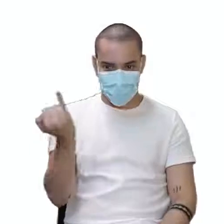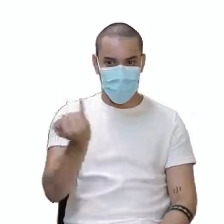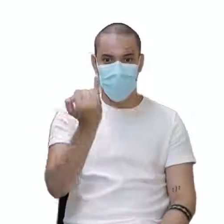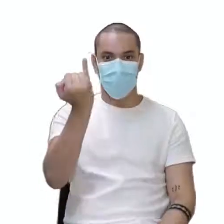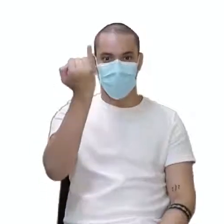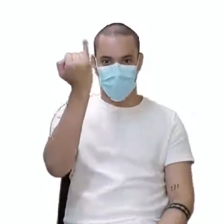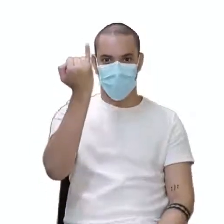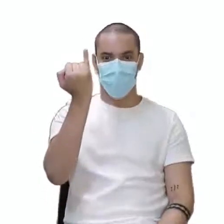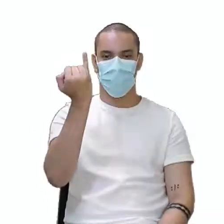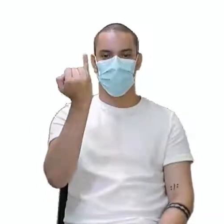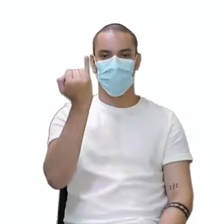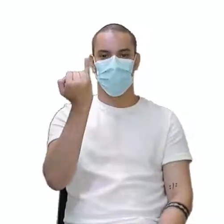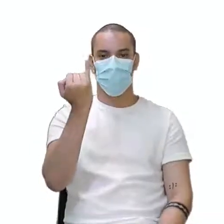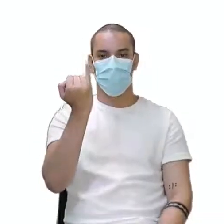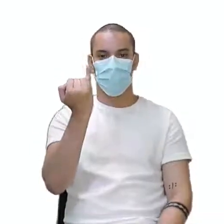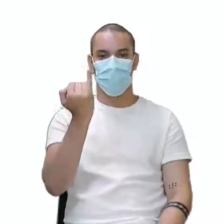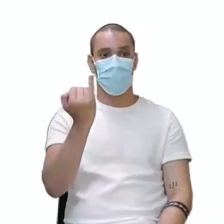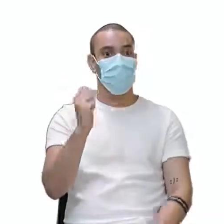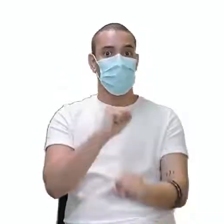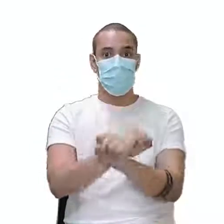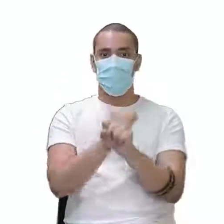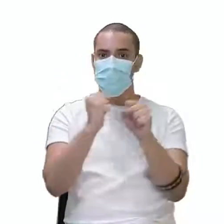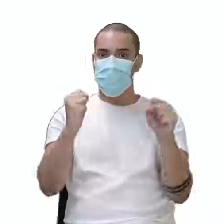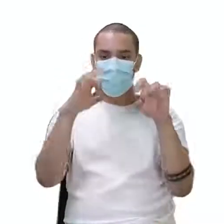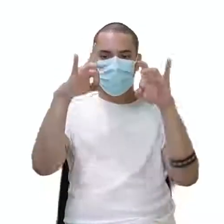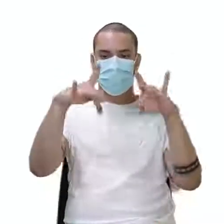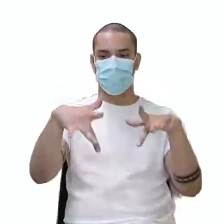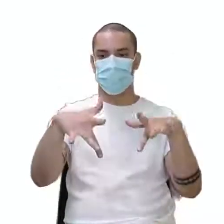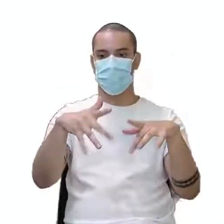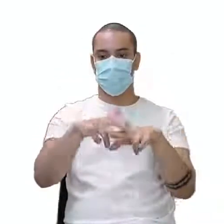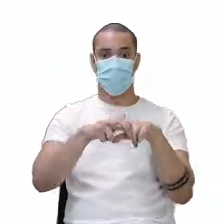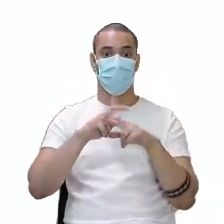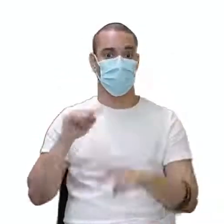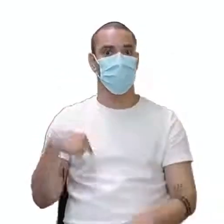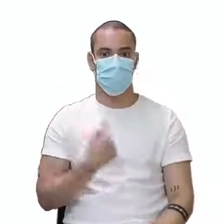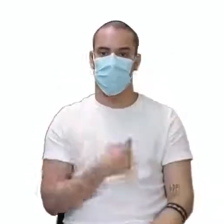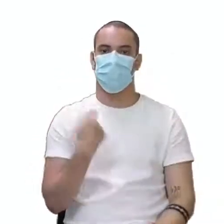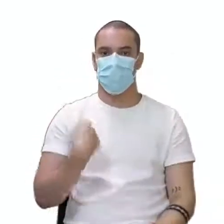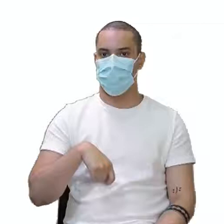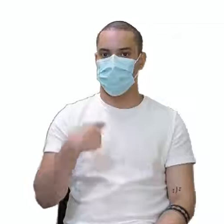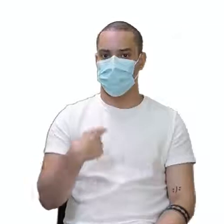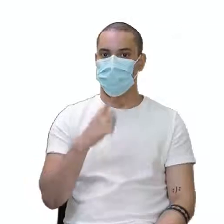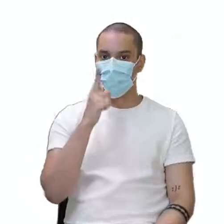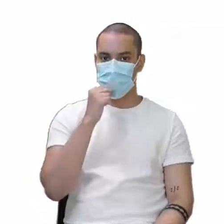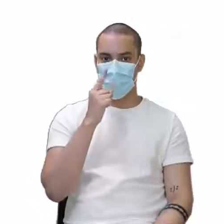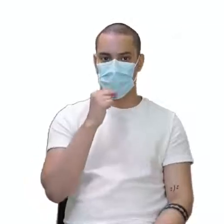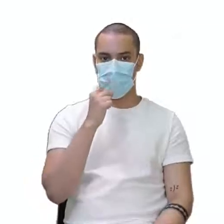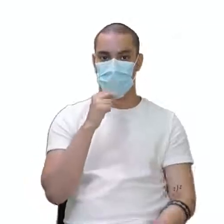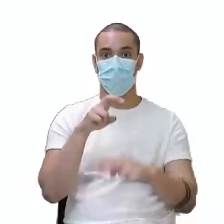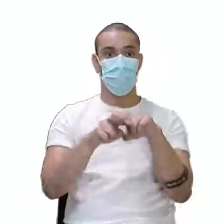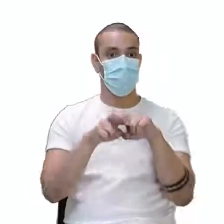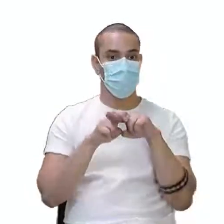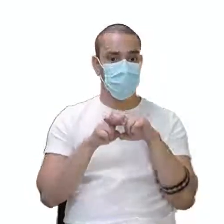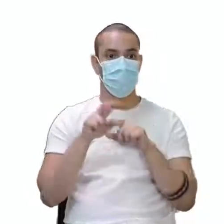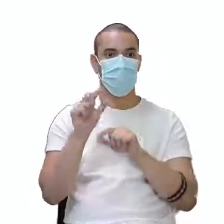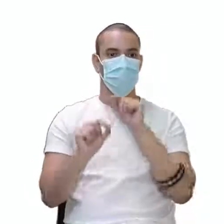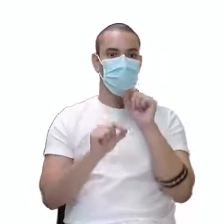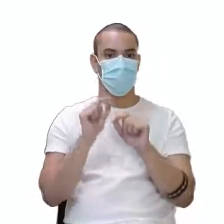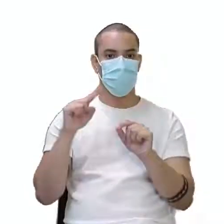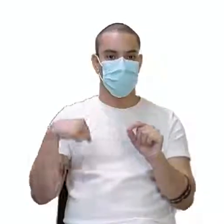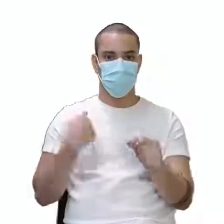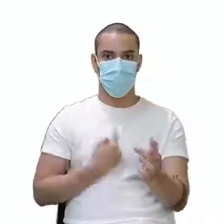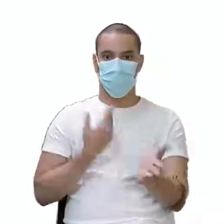importantíssimo, tá? Indispensável. Nós necessitamos dessa água. Por isso, a